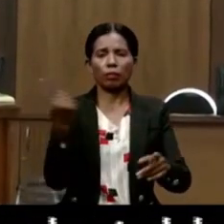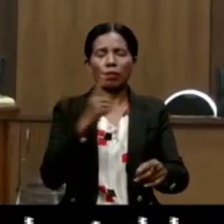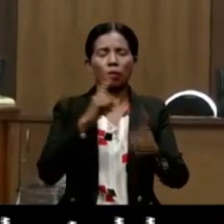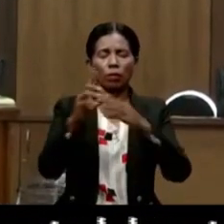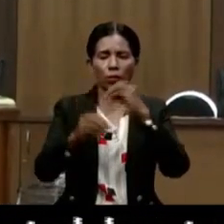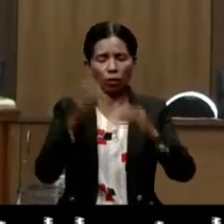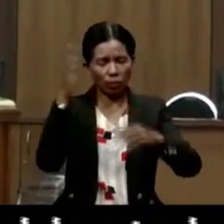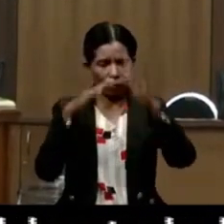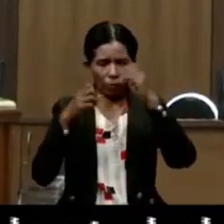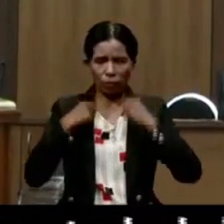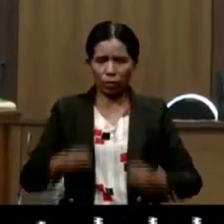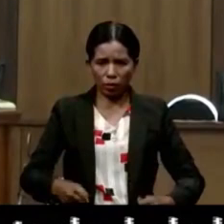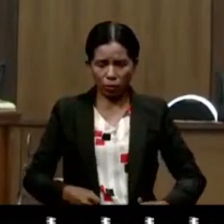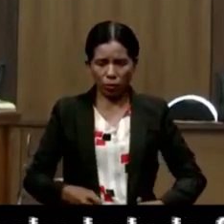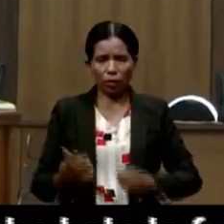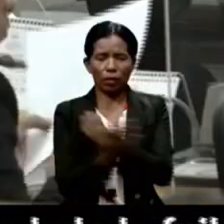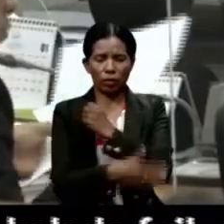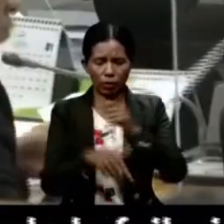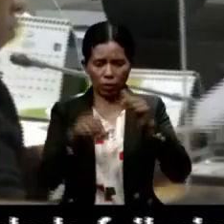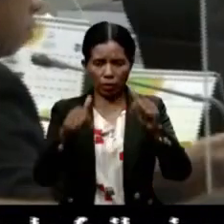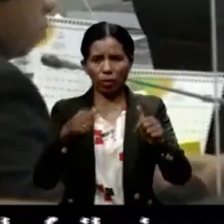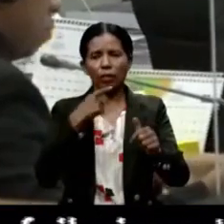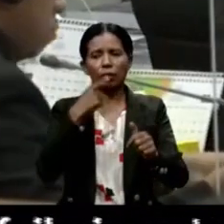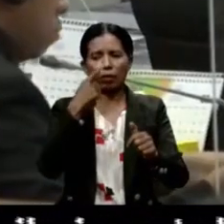macas problemas de saúde e relaran no